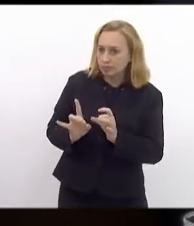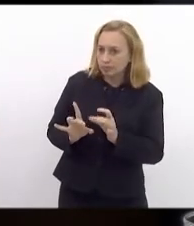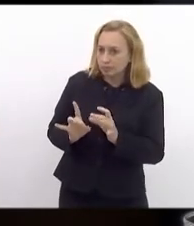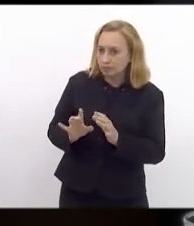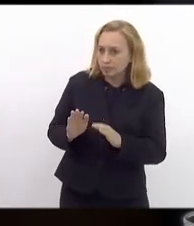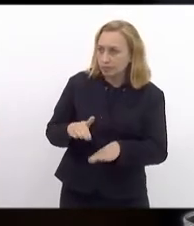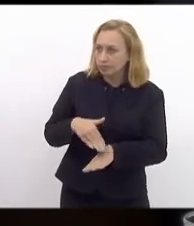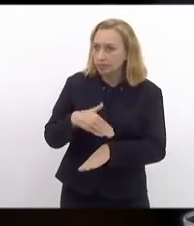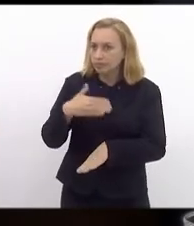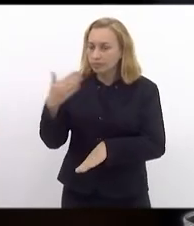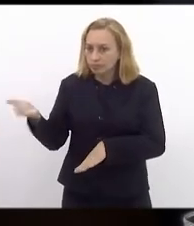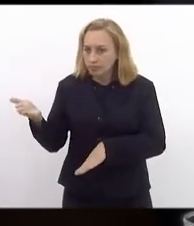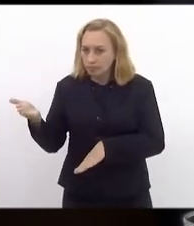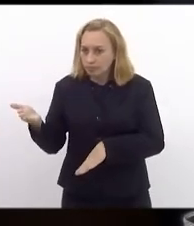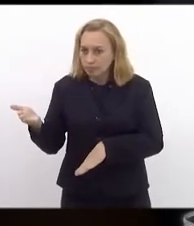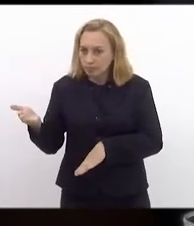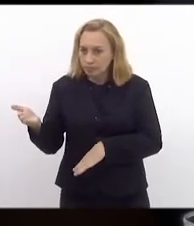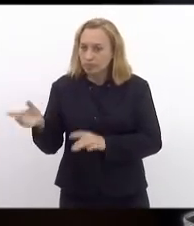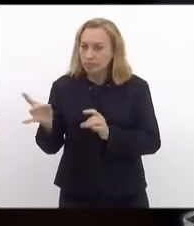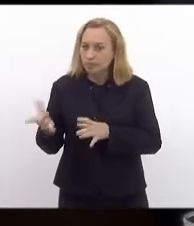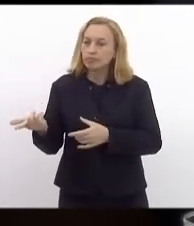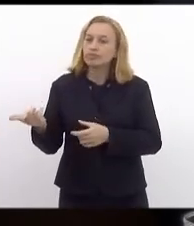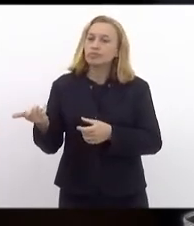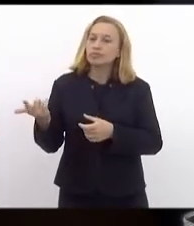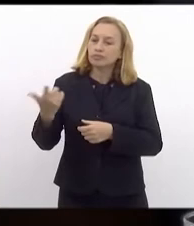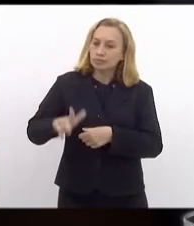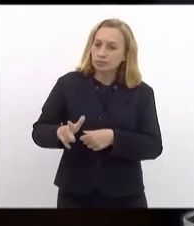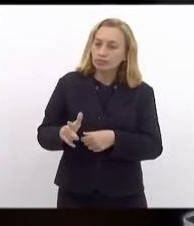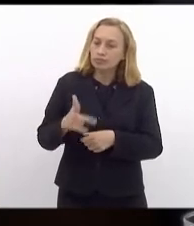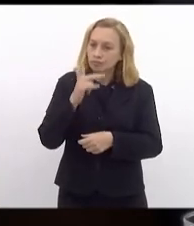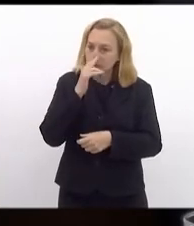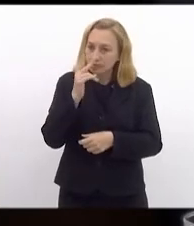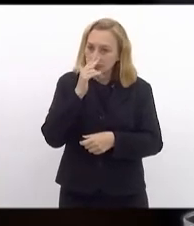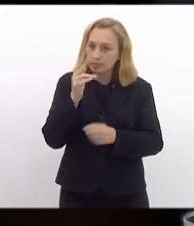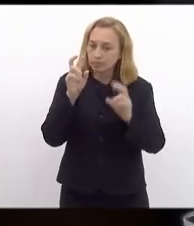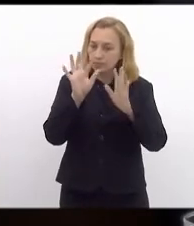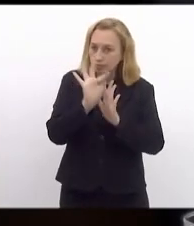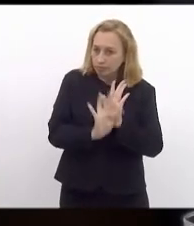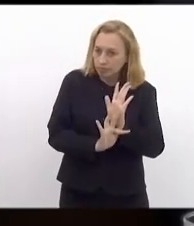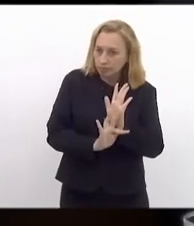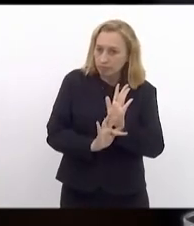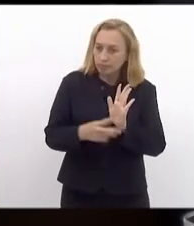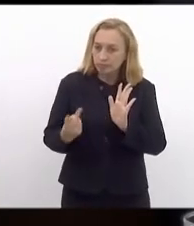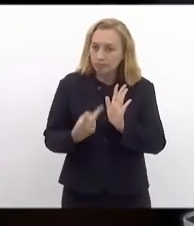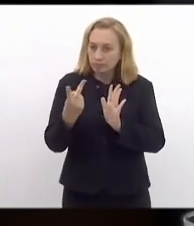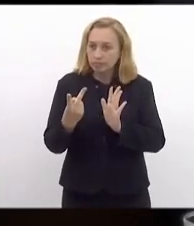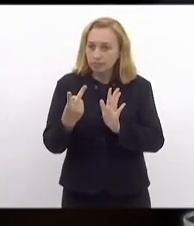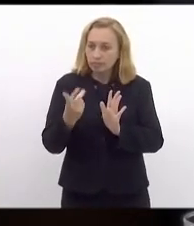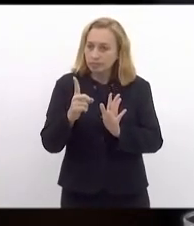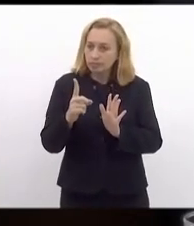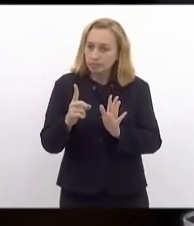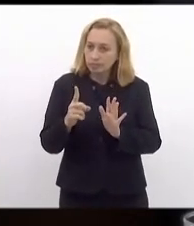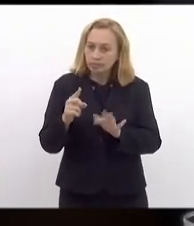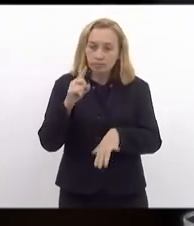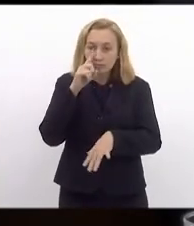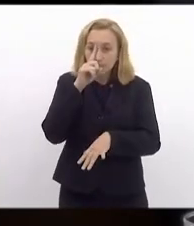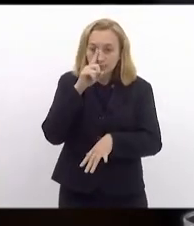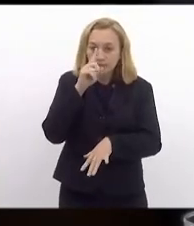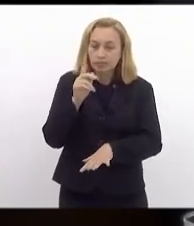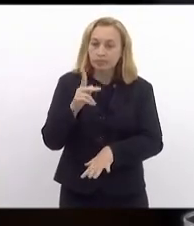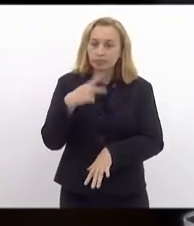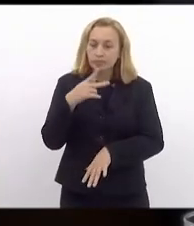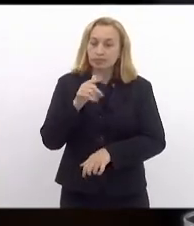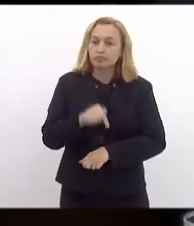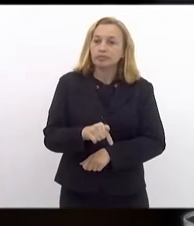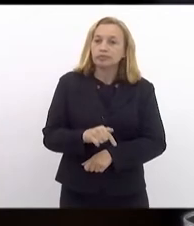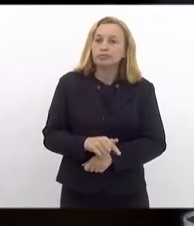fora e revendido no parece que o texto estaria contemplando essa questão não daria margem um risco por exemplo que foi aventado aqui